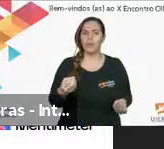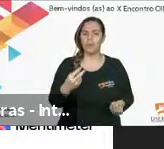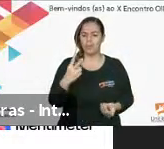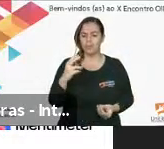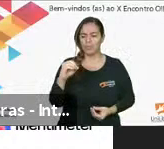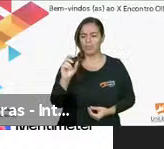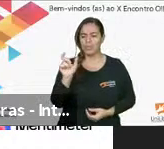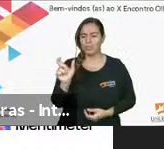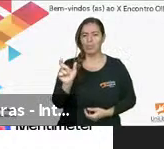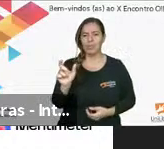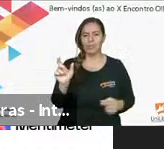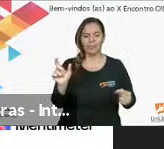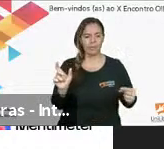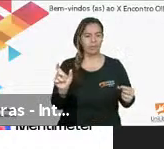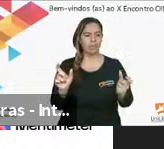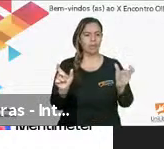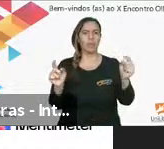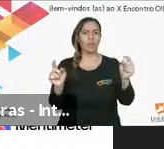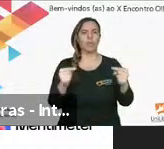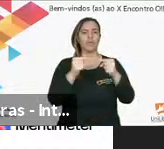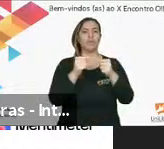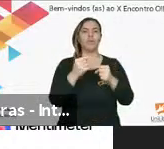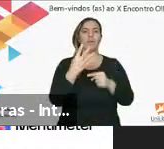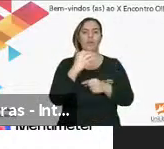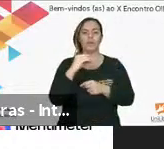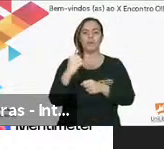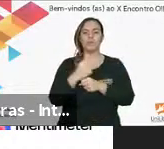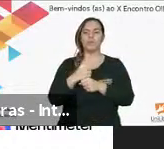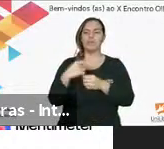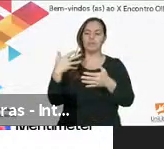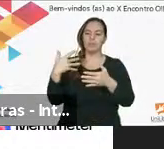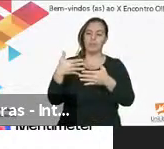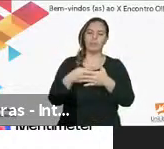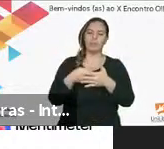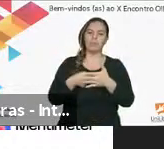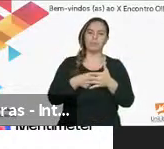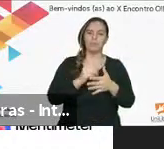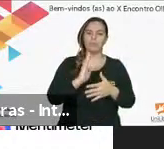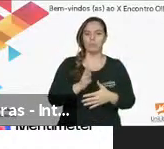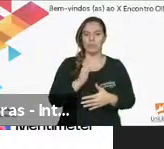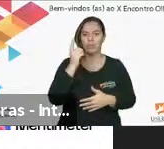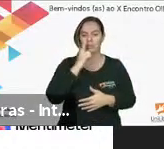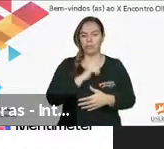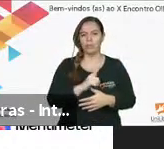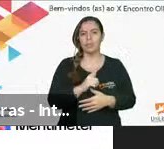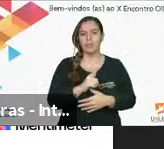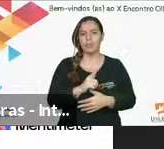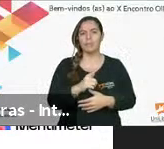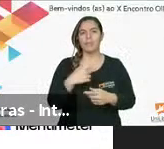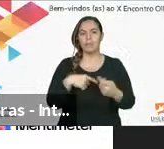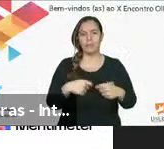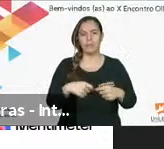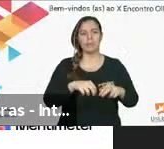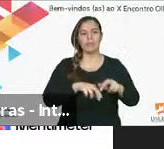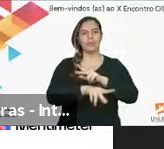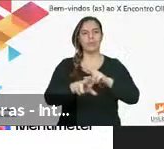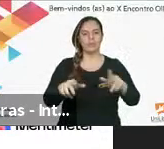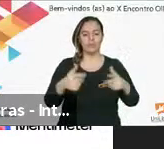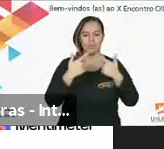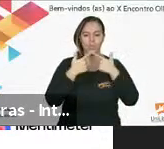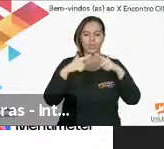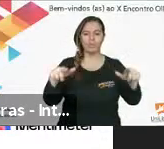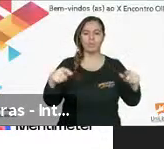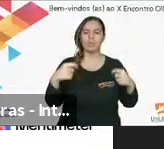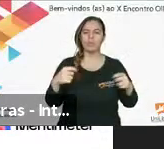palavras? Eles viveram 400 anos em disputa com os espanhóis. Então, tinha que criar distinções linguísticas na